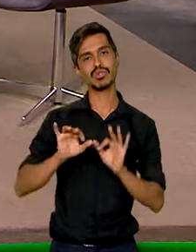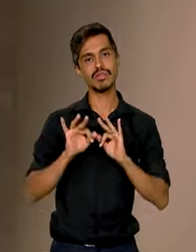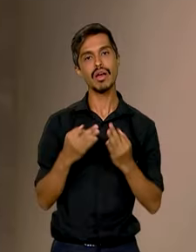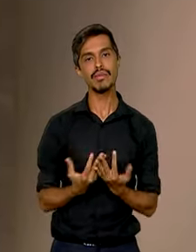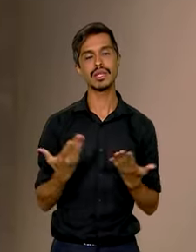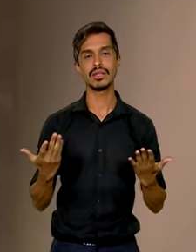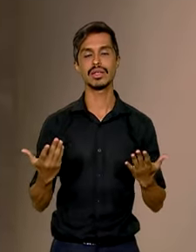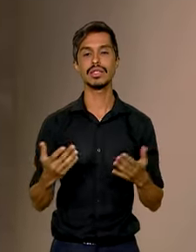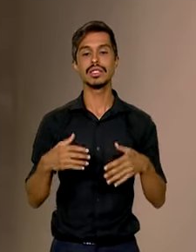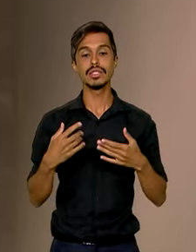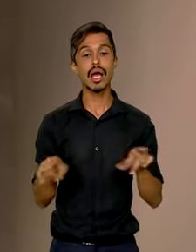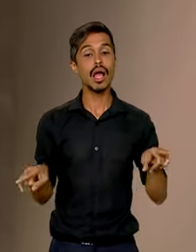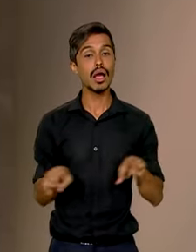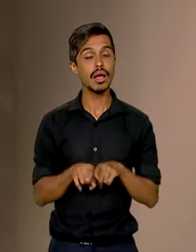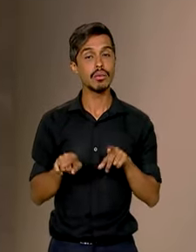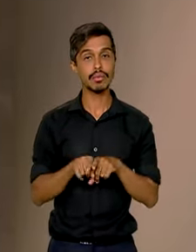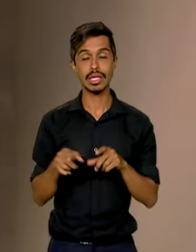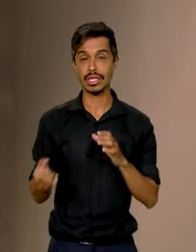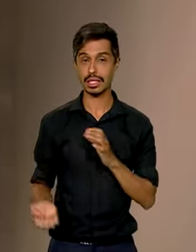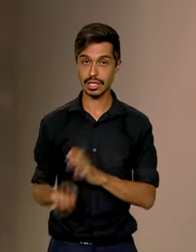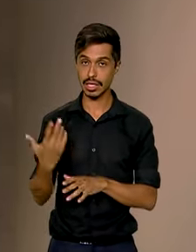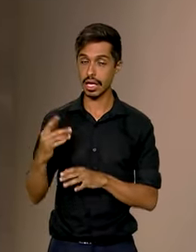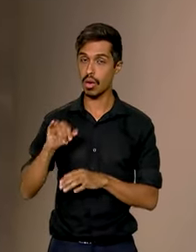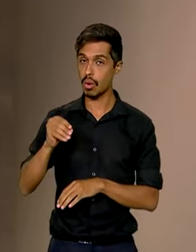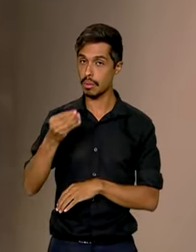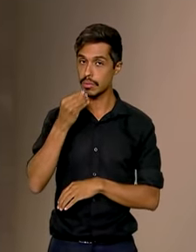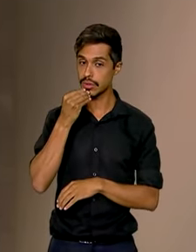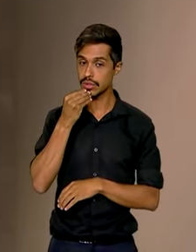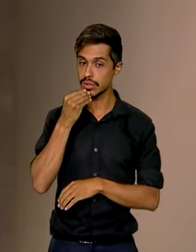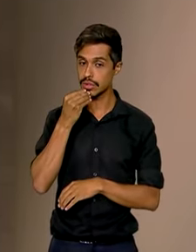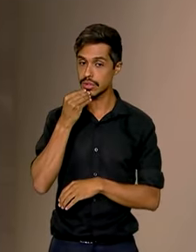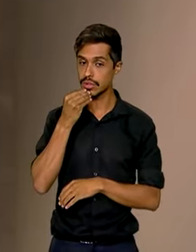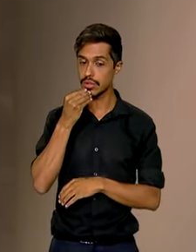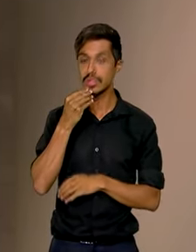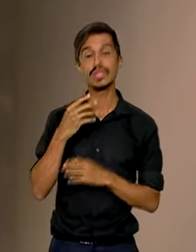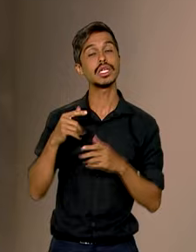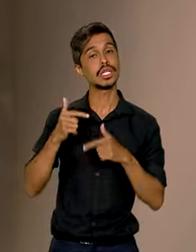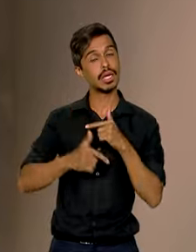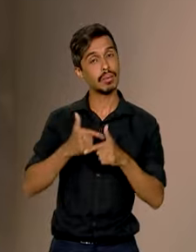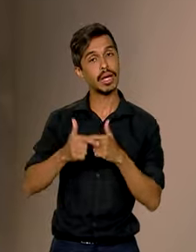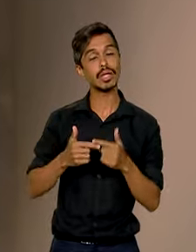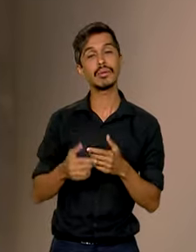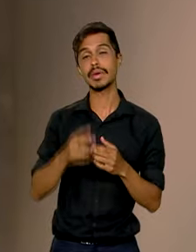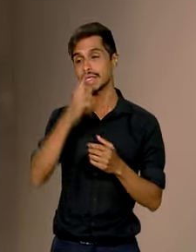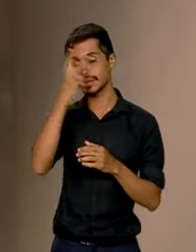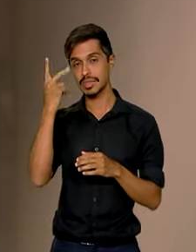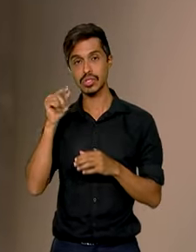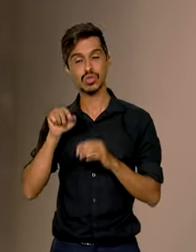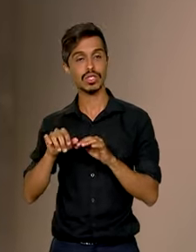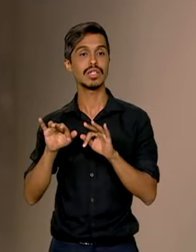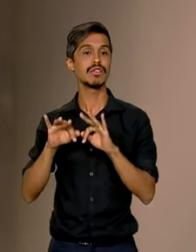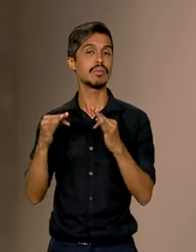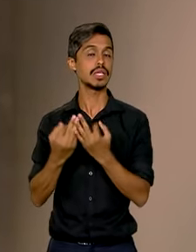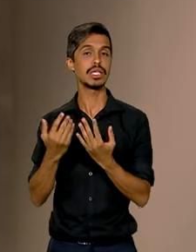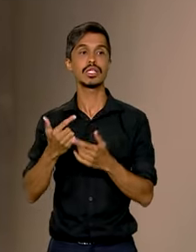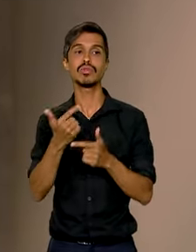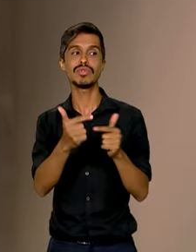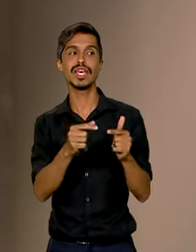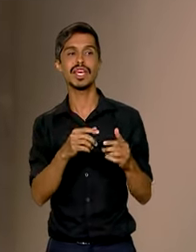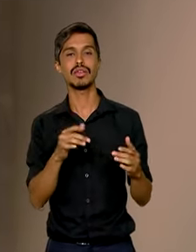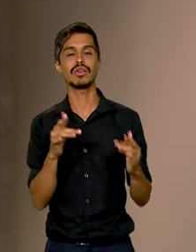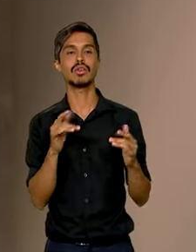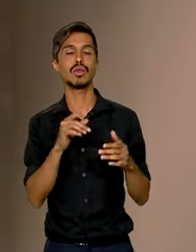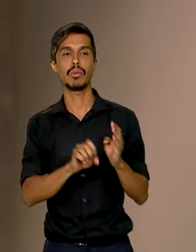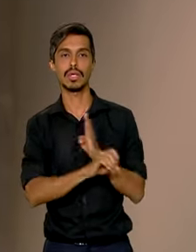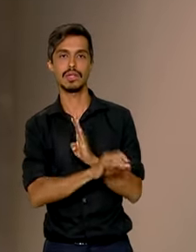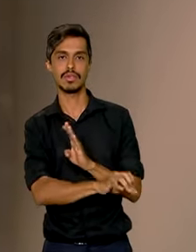E, inclusive, ele ainda gera oportunidade de emprego para famílias que não são beneficiárias do Bolsa Família. Então,